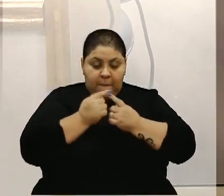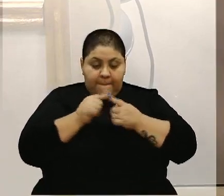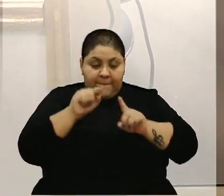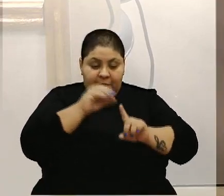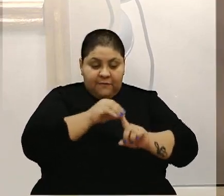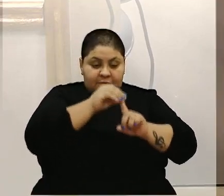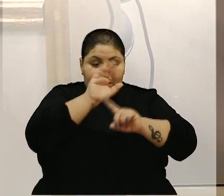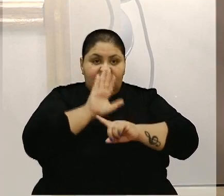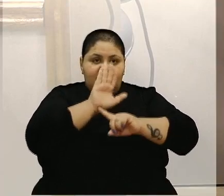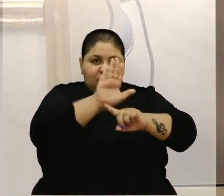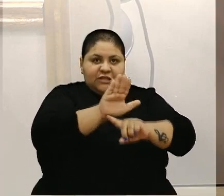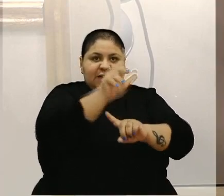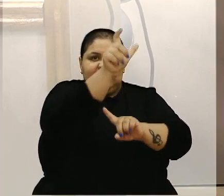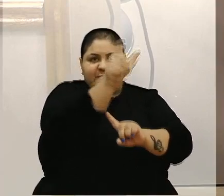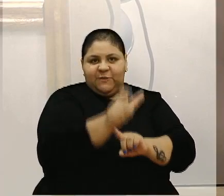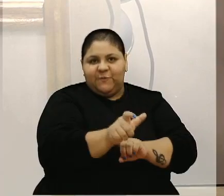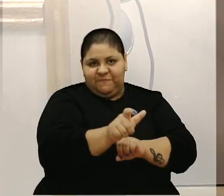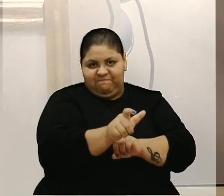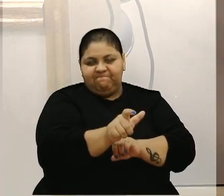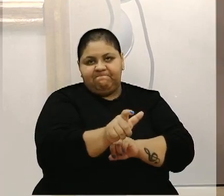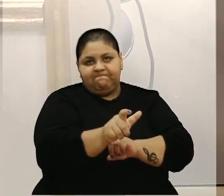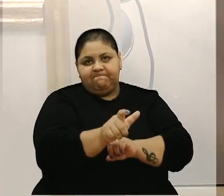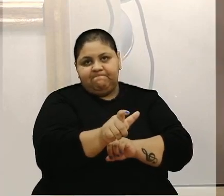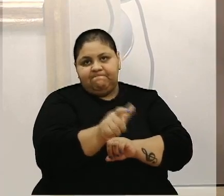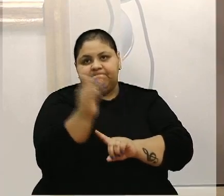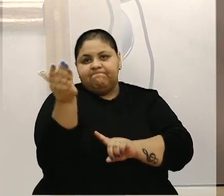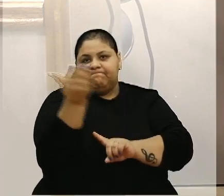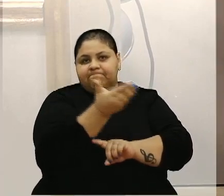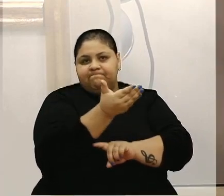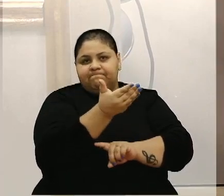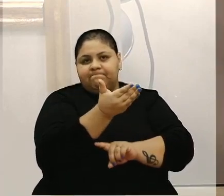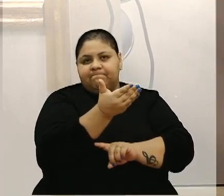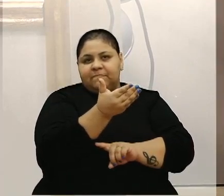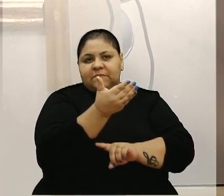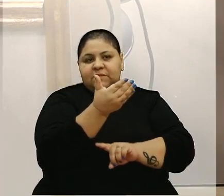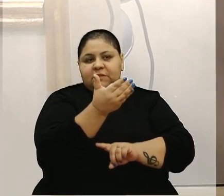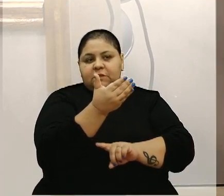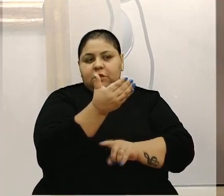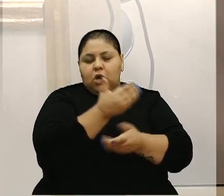principalmente para ajudar as pessoas. E o senhor, desde o tempo que eu lhe conheço,